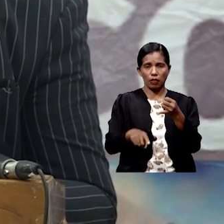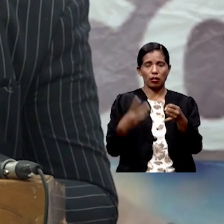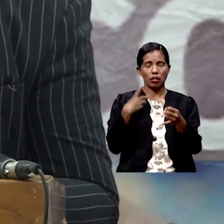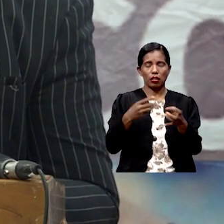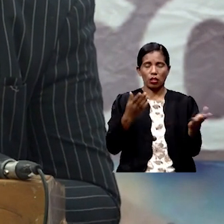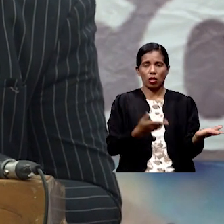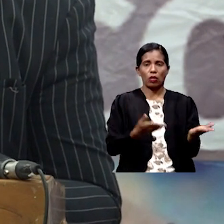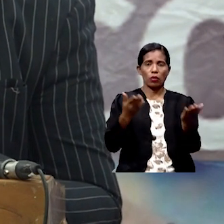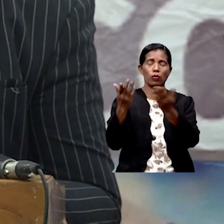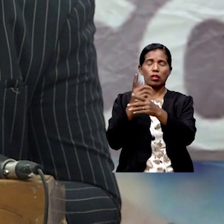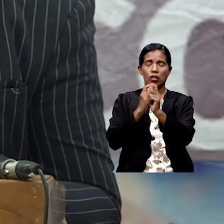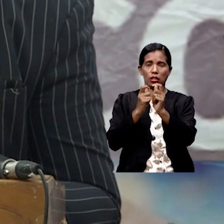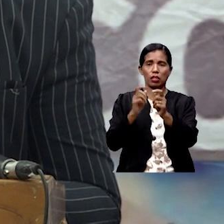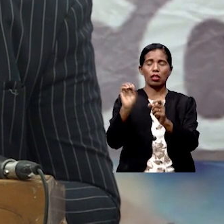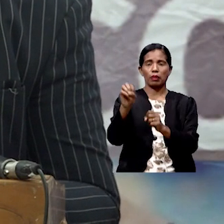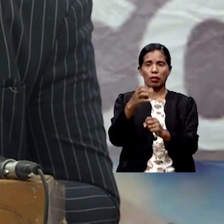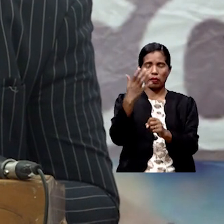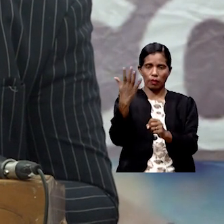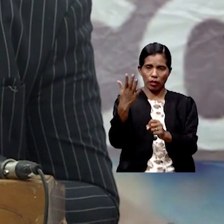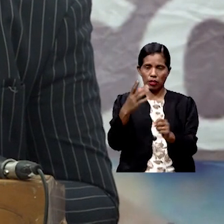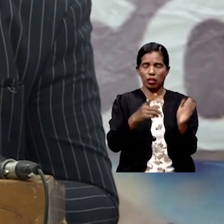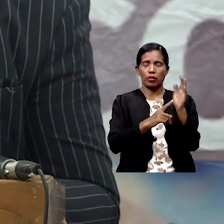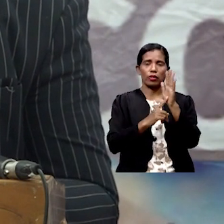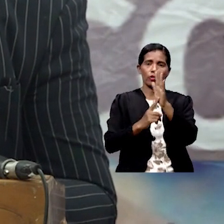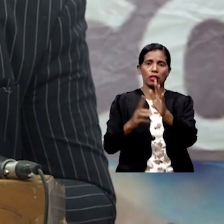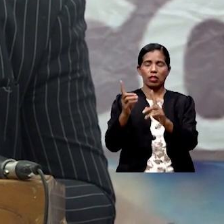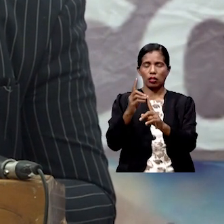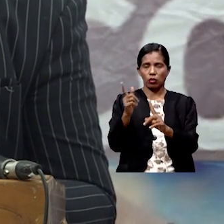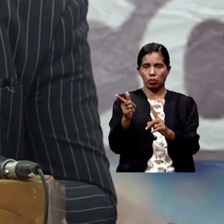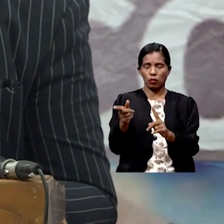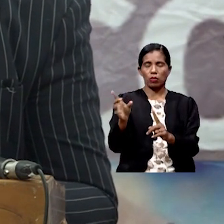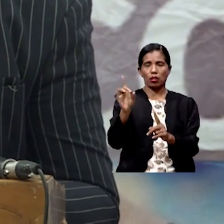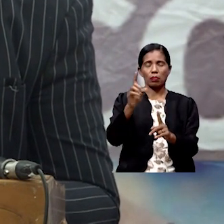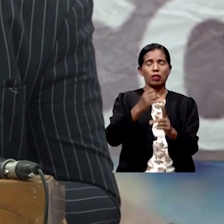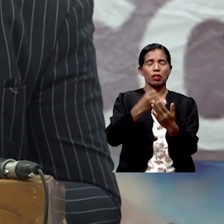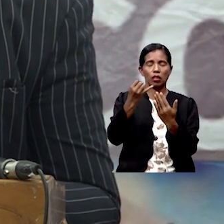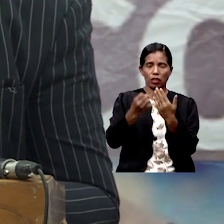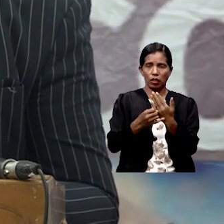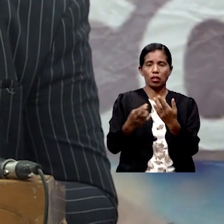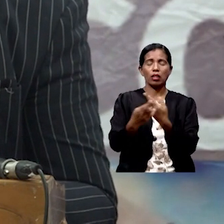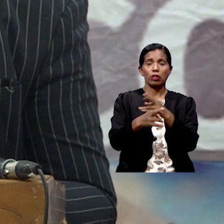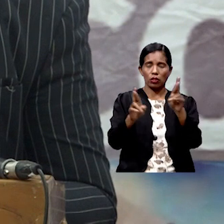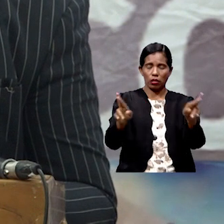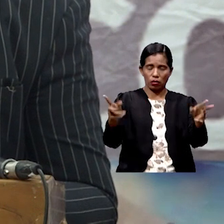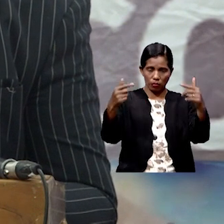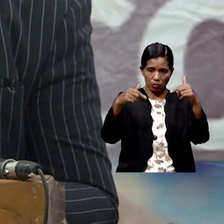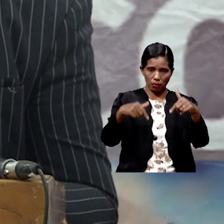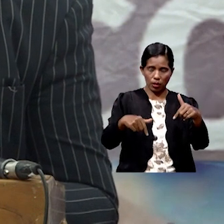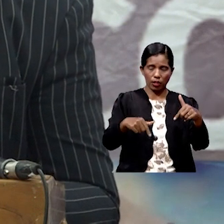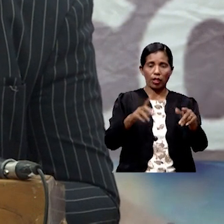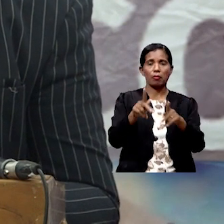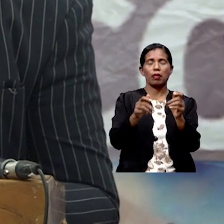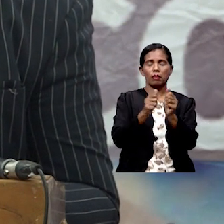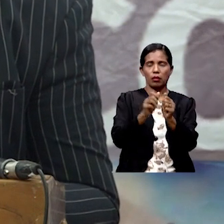amostra 15 bahan sa wingha menciona, iha dia 28 de janeiro, resultado mai na invalo mak ho positivo confirmado